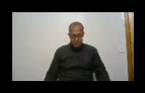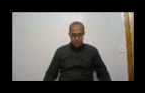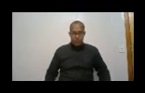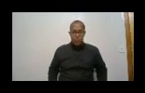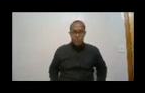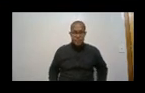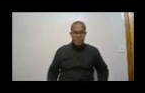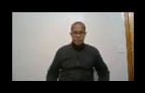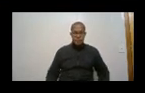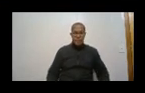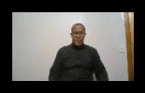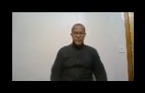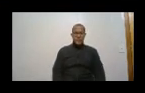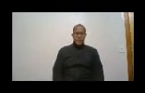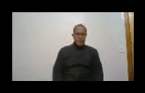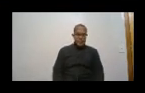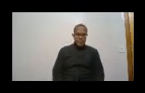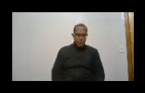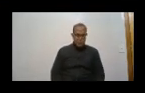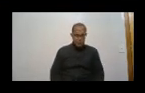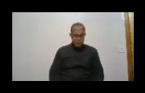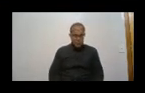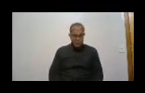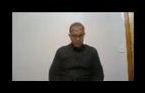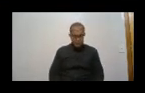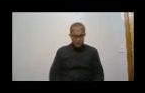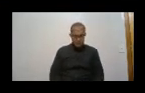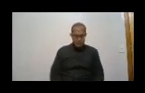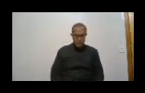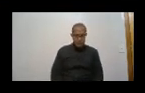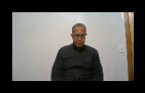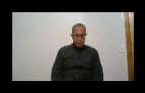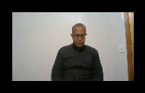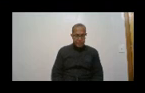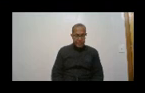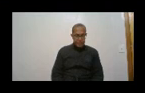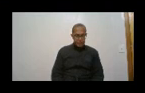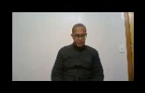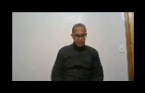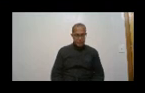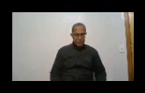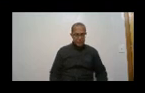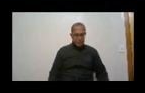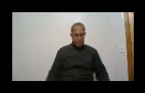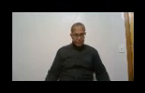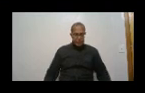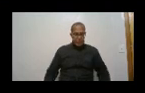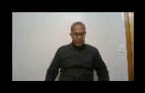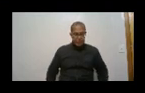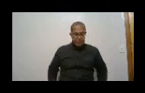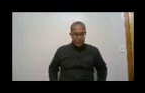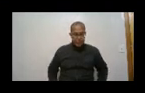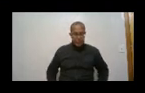novo. Ela procura se ajustar. É aquele modelo chave-fechador, aquele modelo de encaixes,